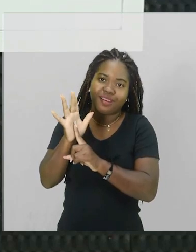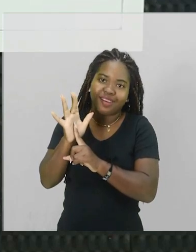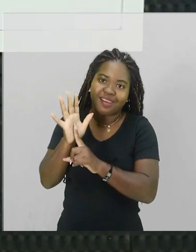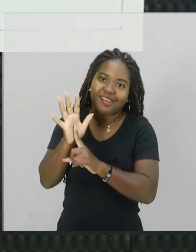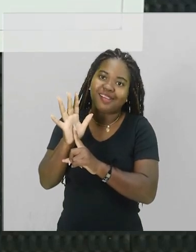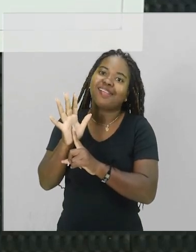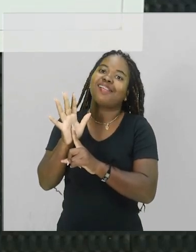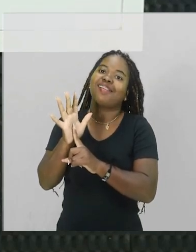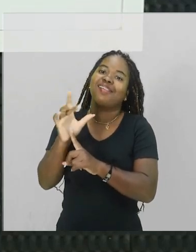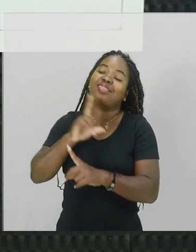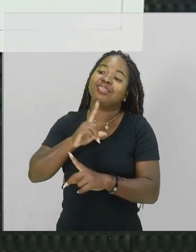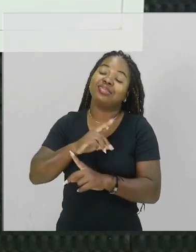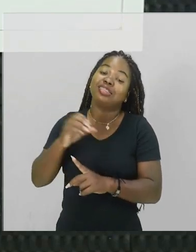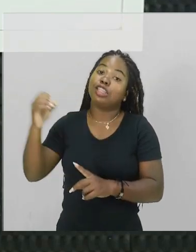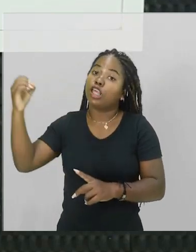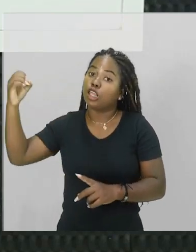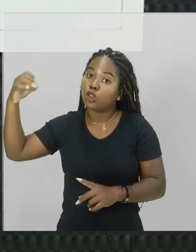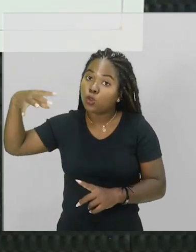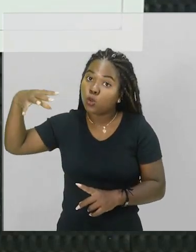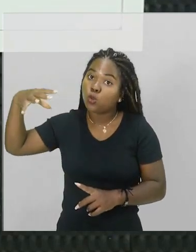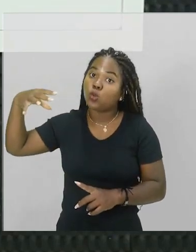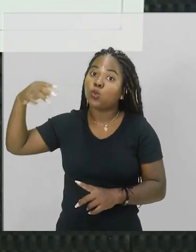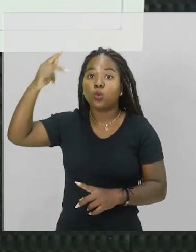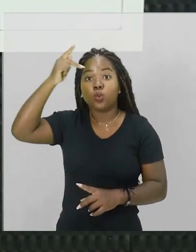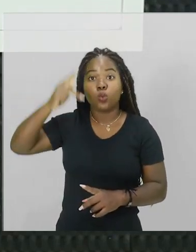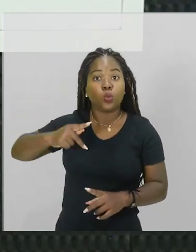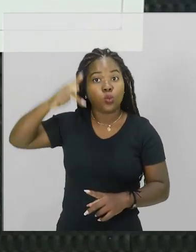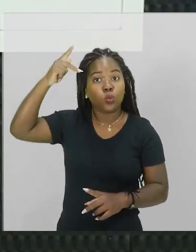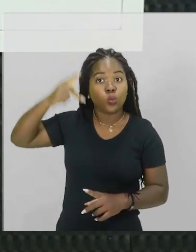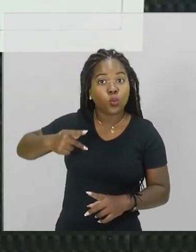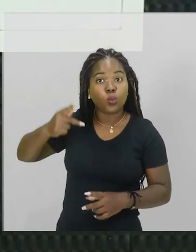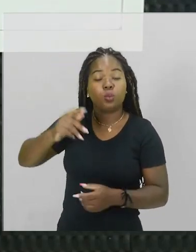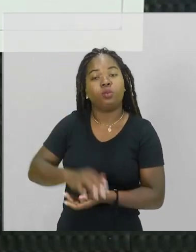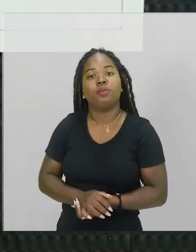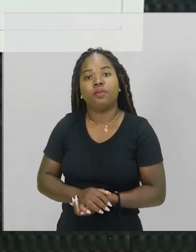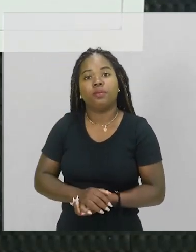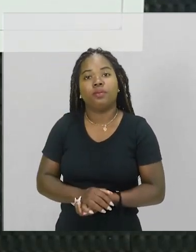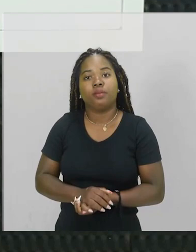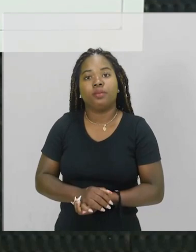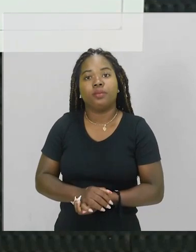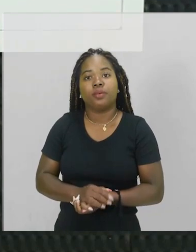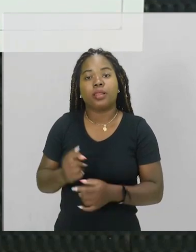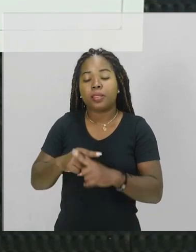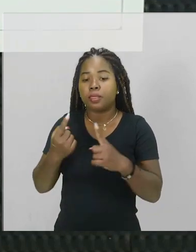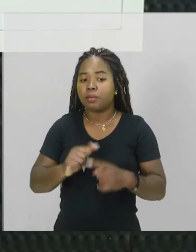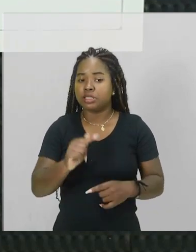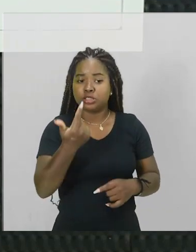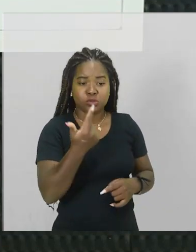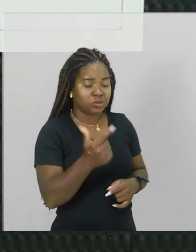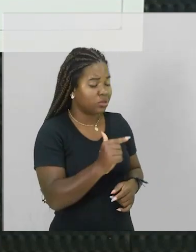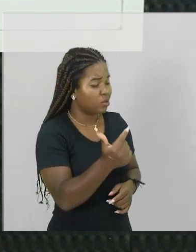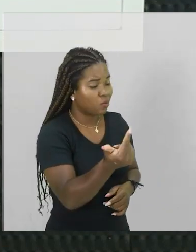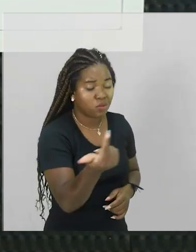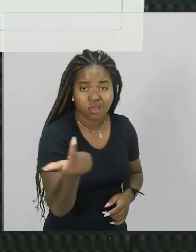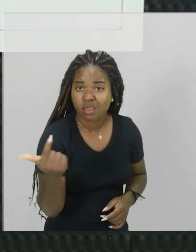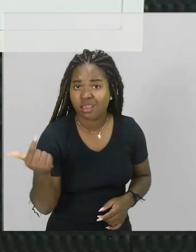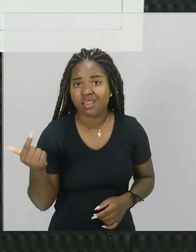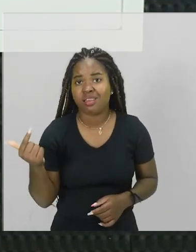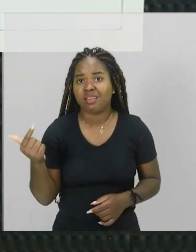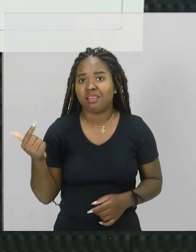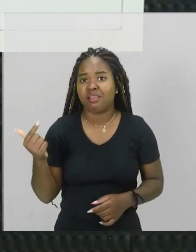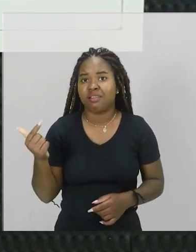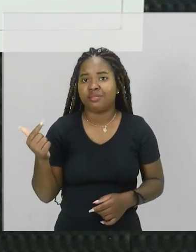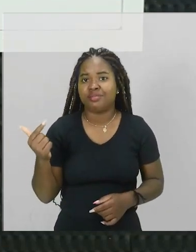Então ele vai emitir luz própria, certo? Mas as demais coisas que não têm a capacidade de criar luz